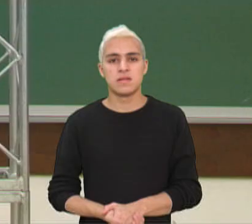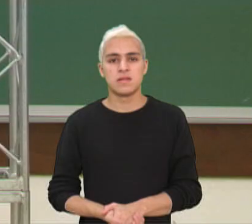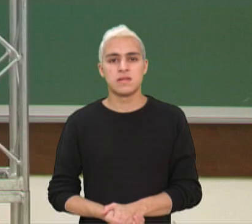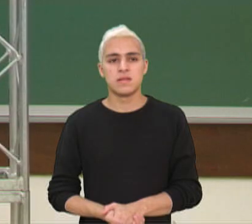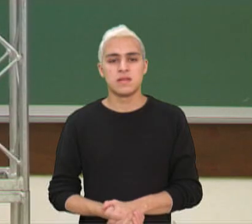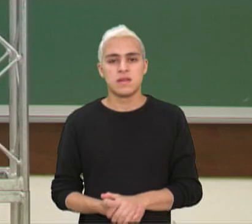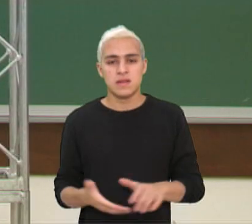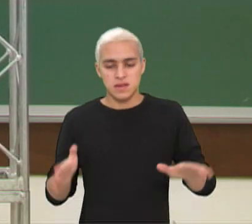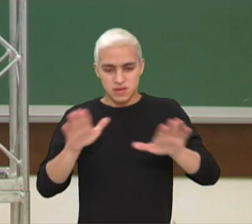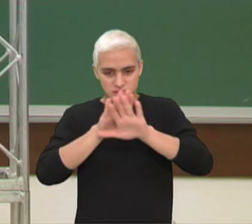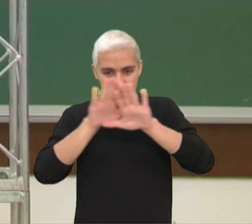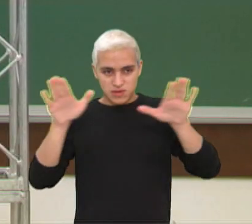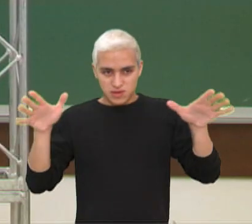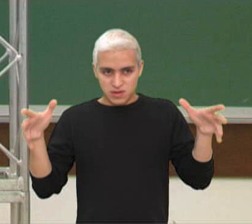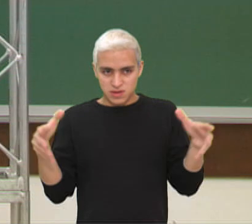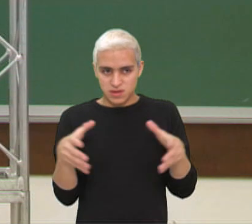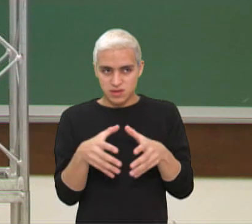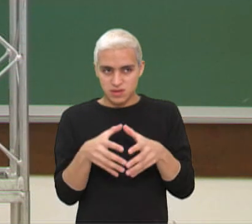Olá pessoal,